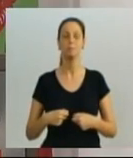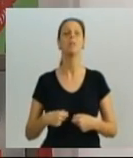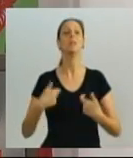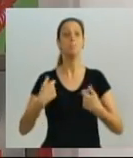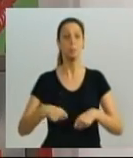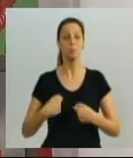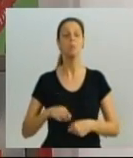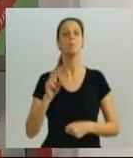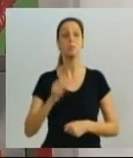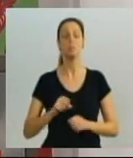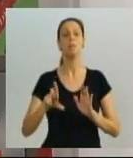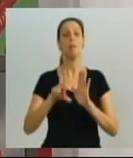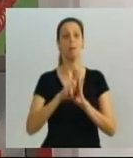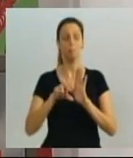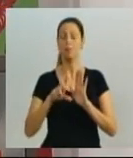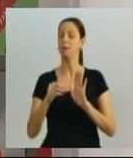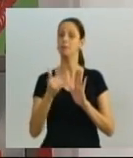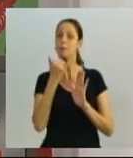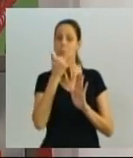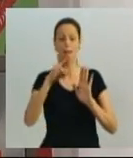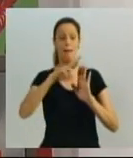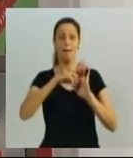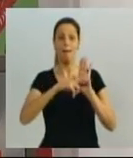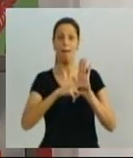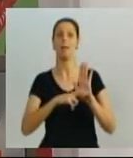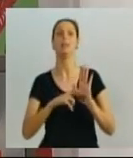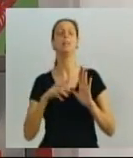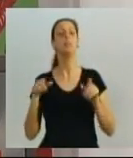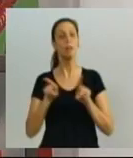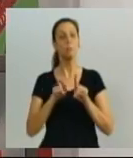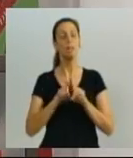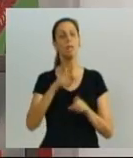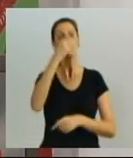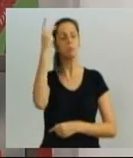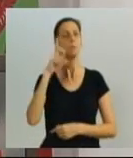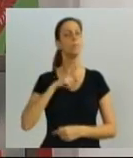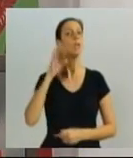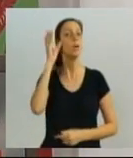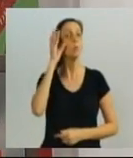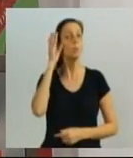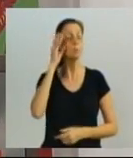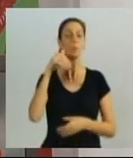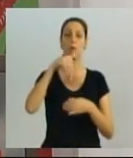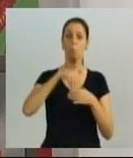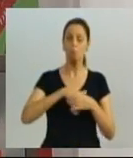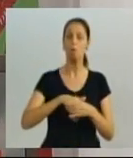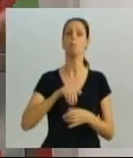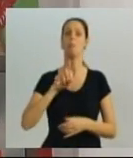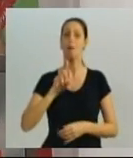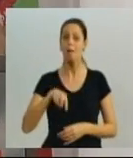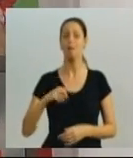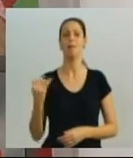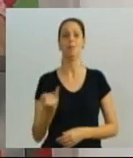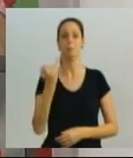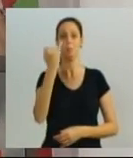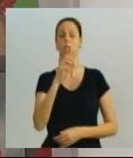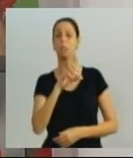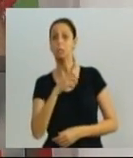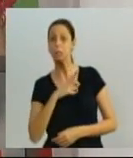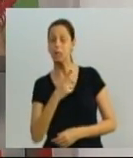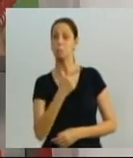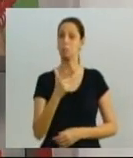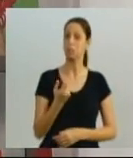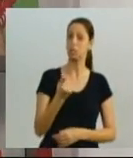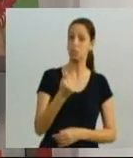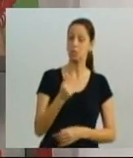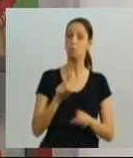ser para todos, e temos que convencer as pessoas que o seu voto tem valor. Independente se ele tem dinheiro ou se não tem, o voto ele